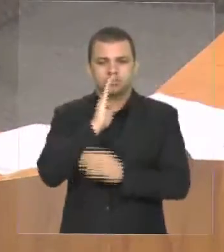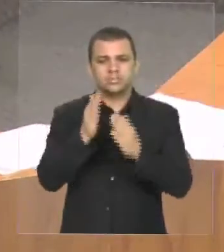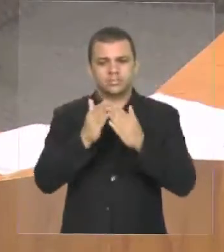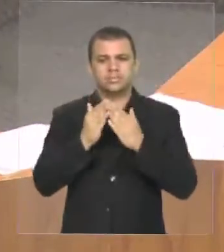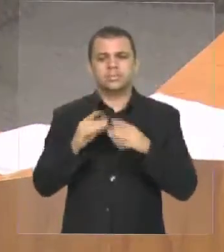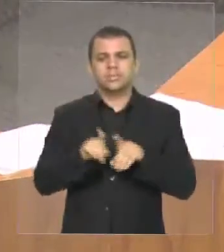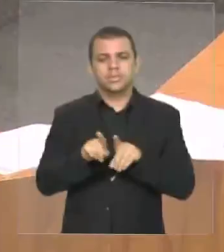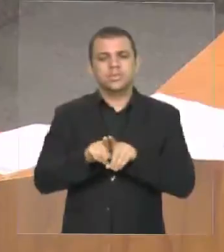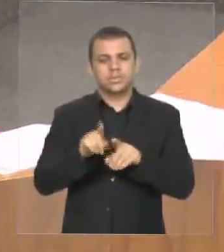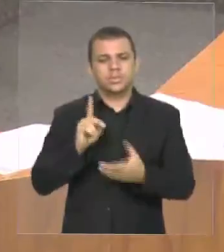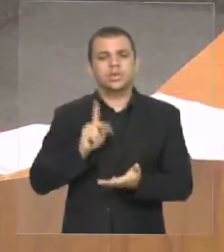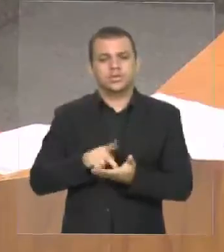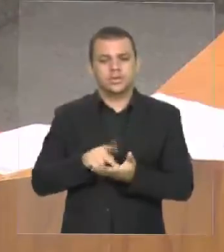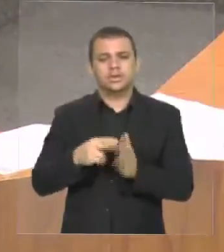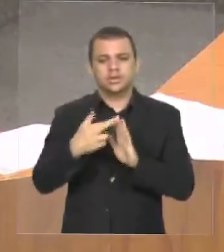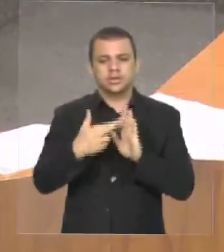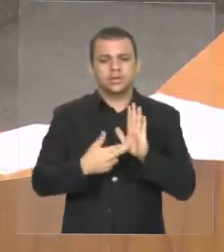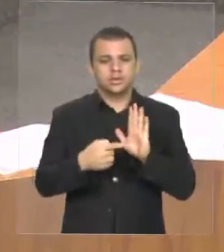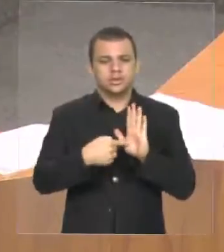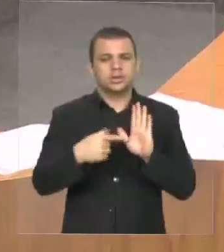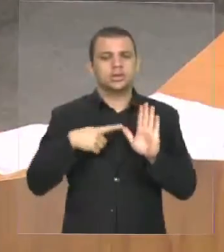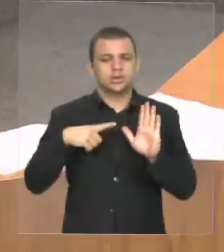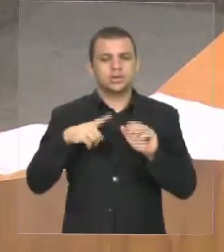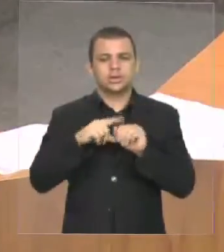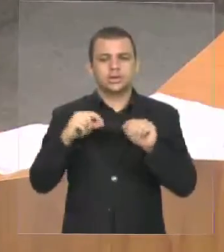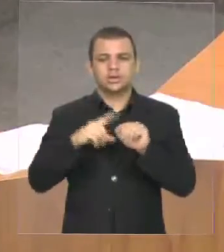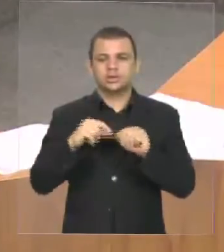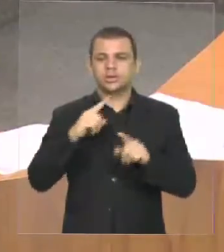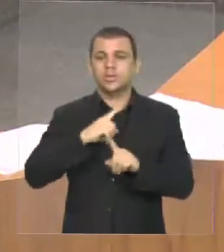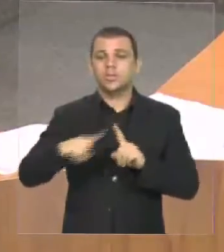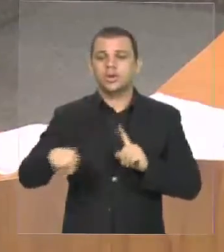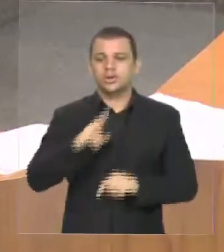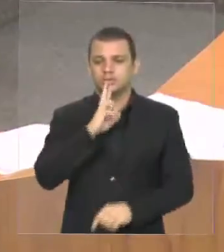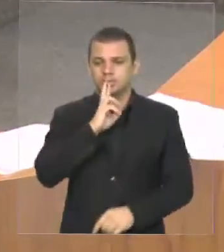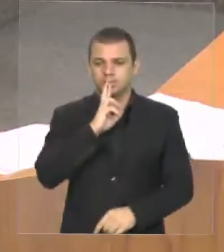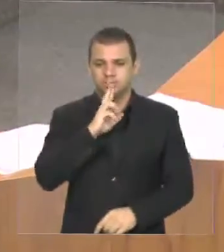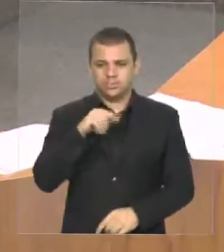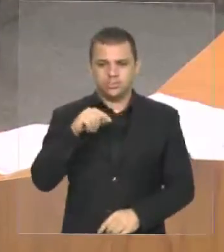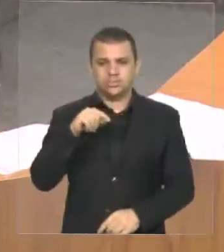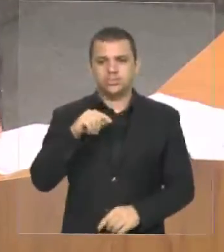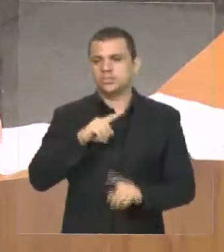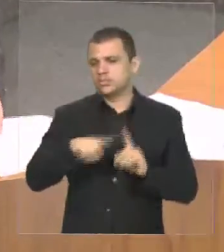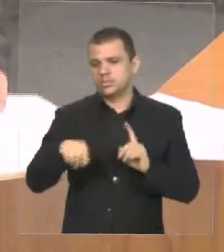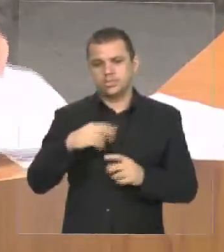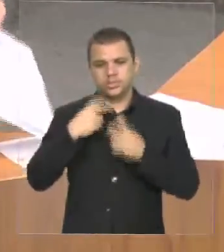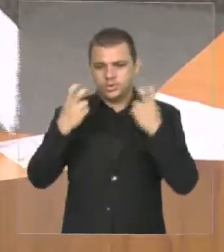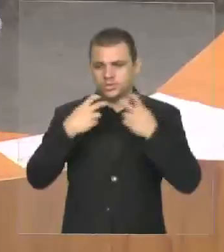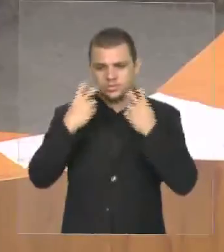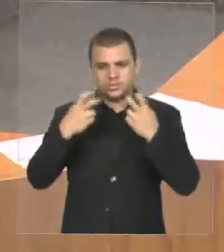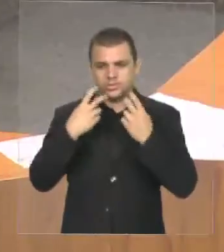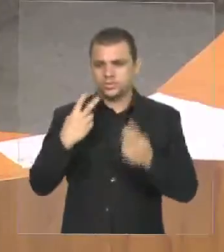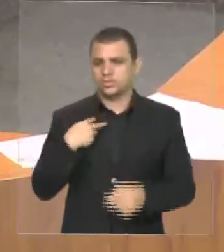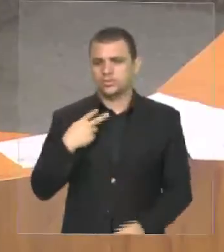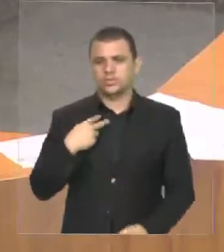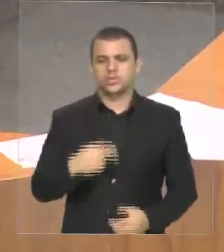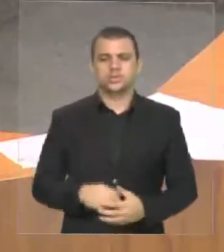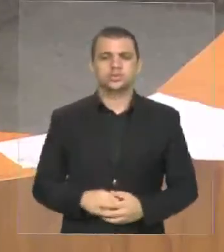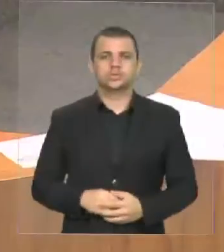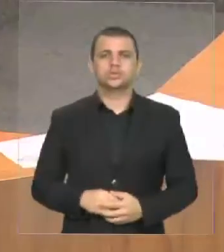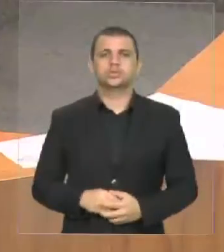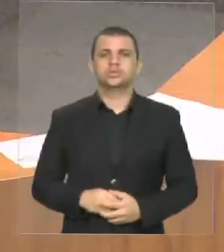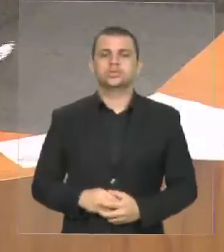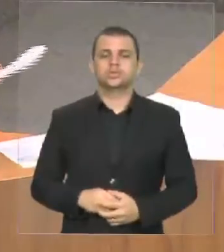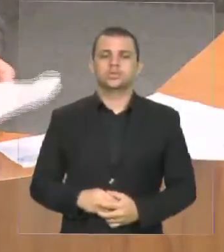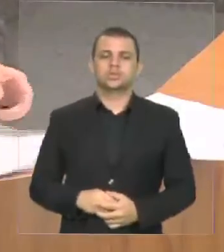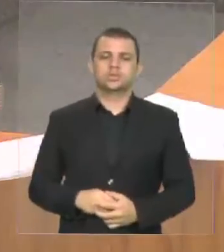fato, existe em nosso regimento um artigo que não permite manifestação da galeria. Segundo, quero dizer e pedir ao